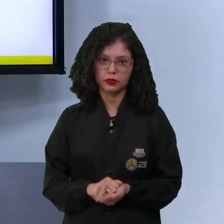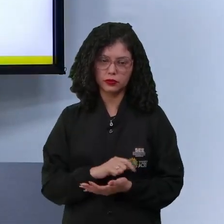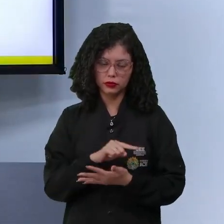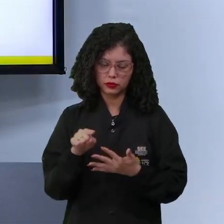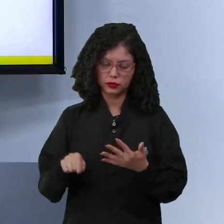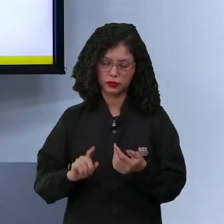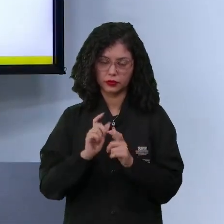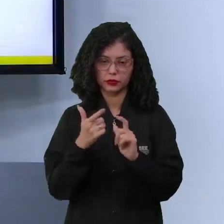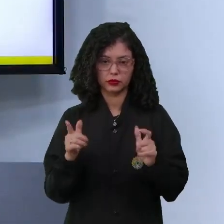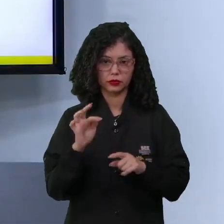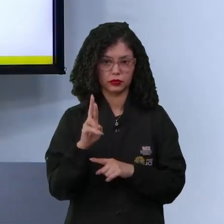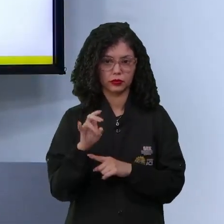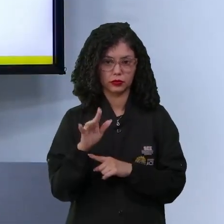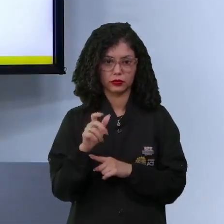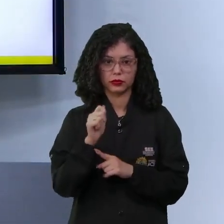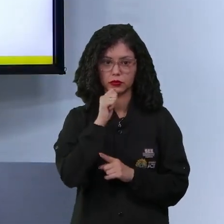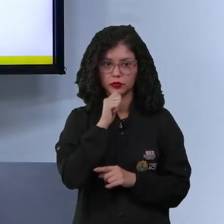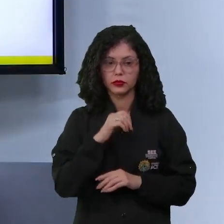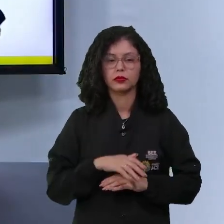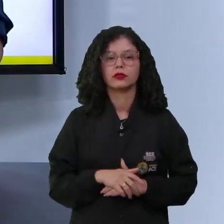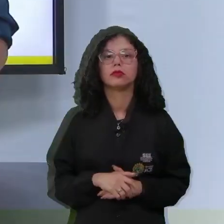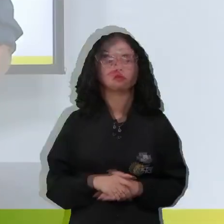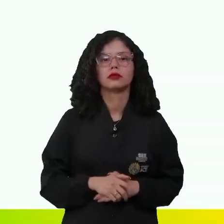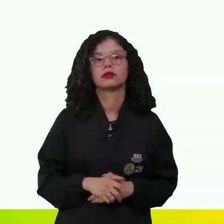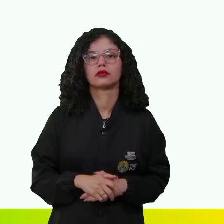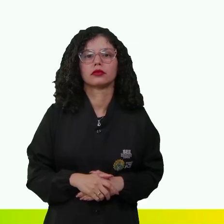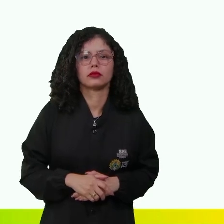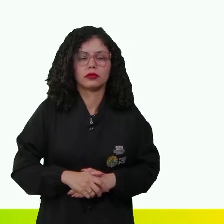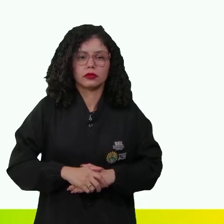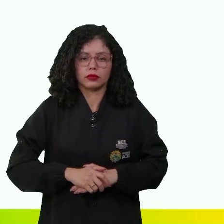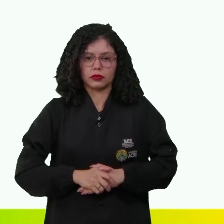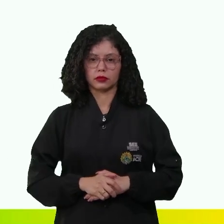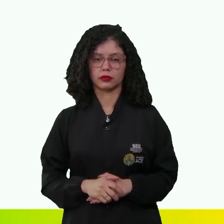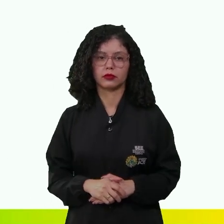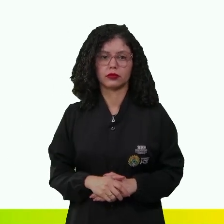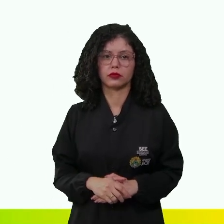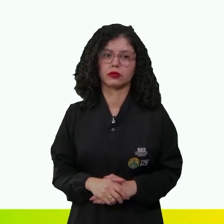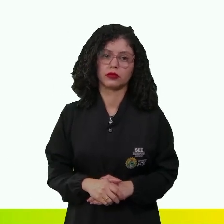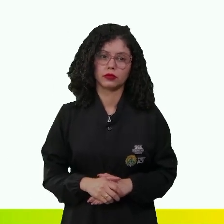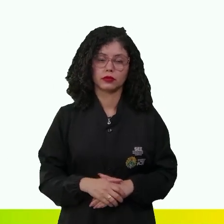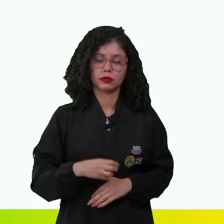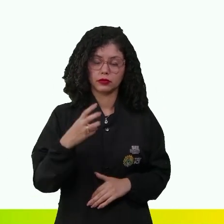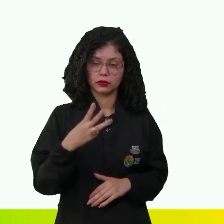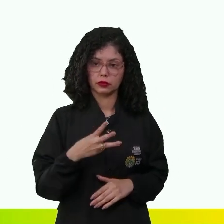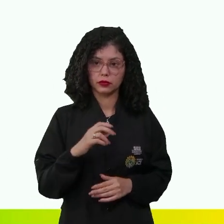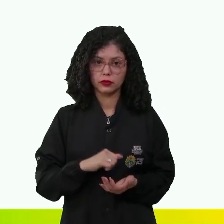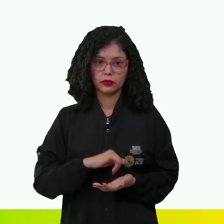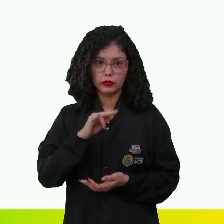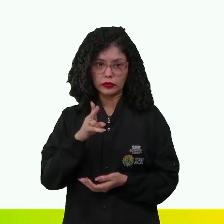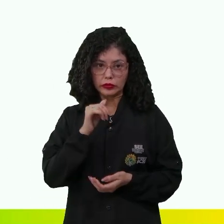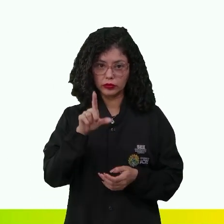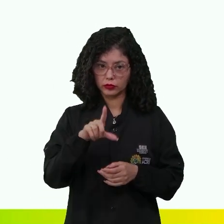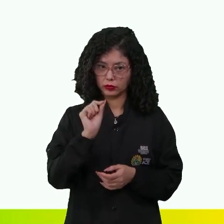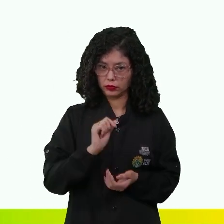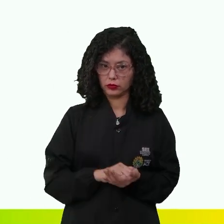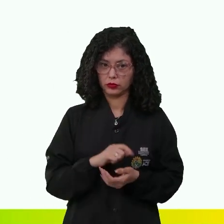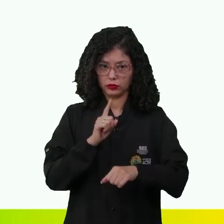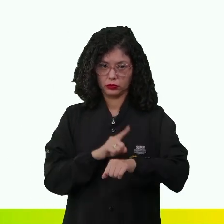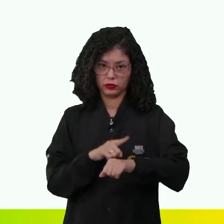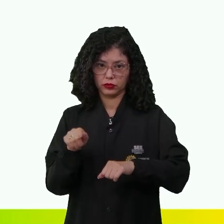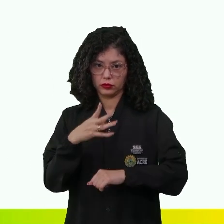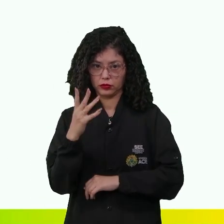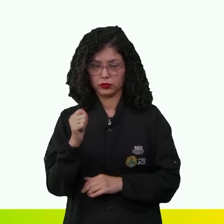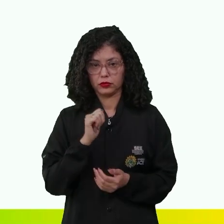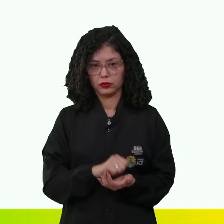de grandeza. Vamos lá, vamos resolver. Temos aí, questão 3, diz assim: João decidiu